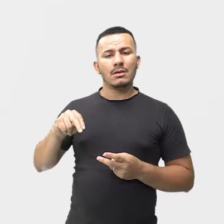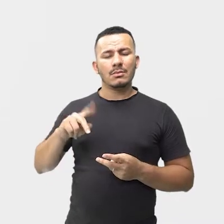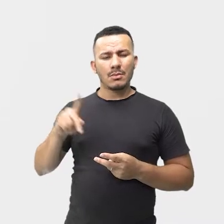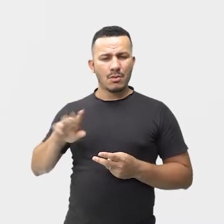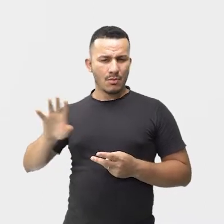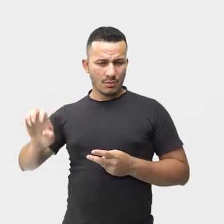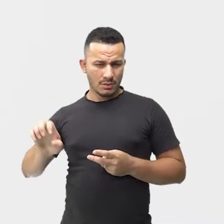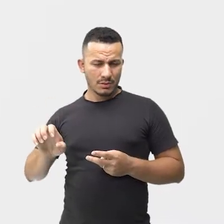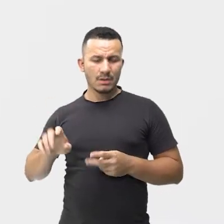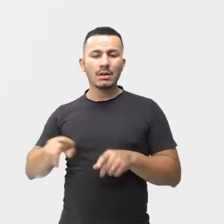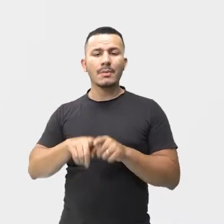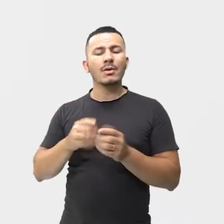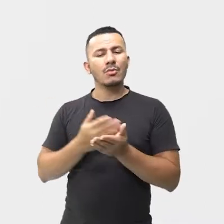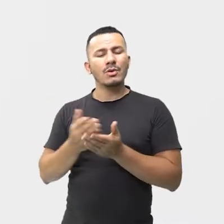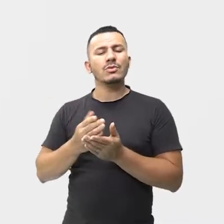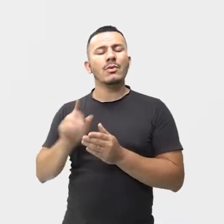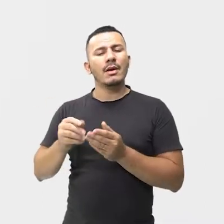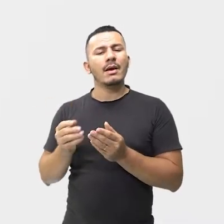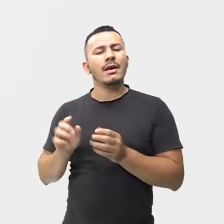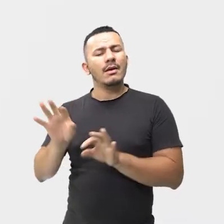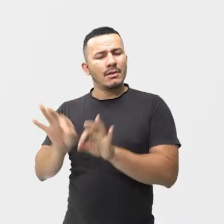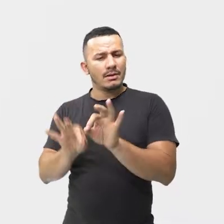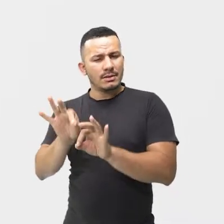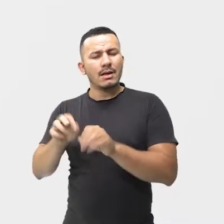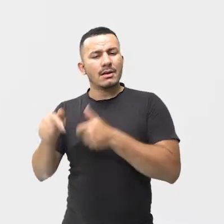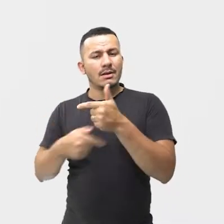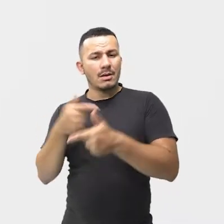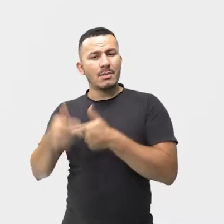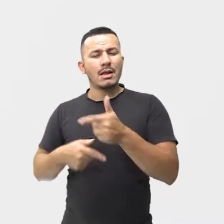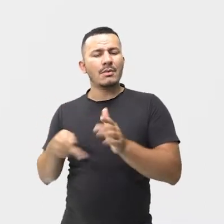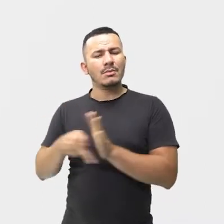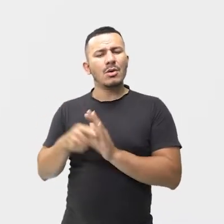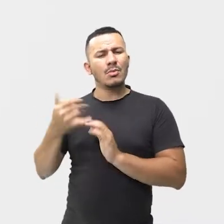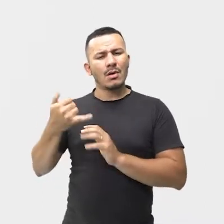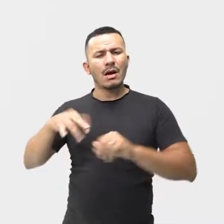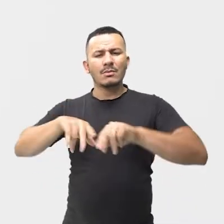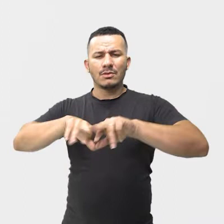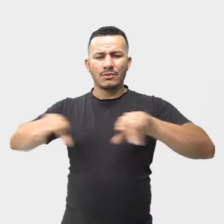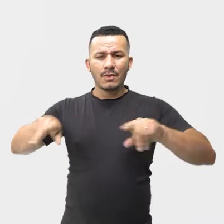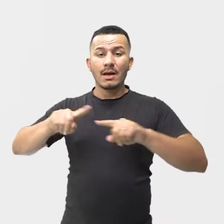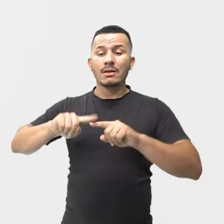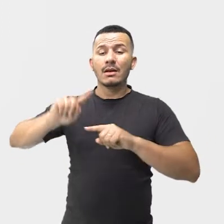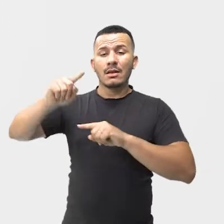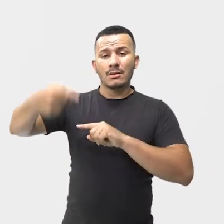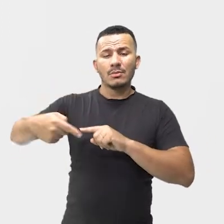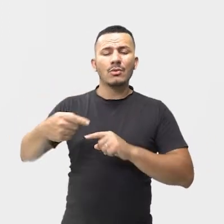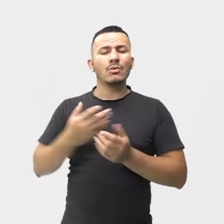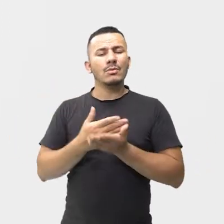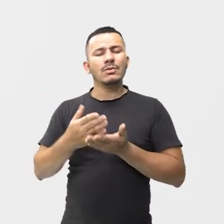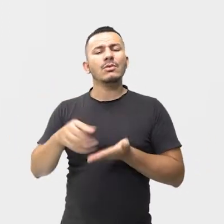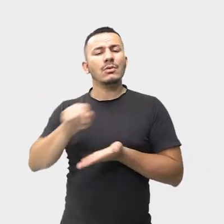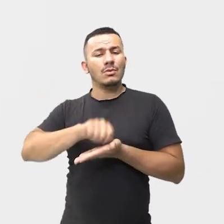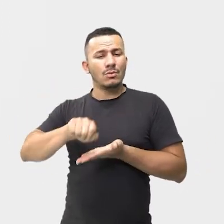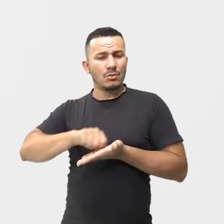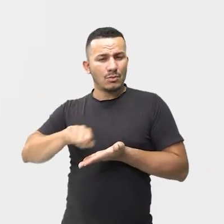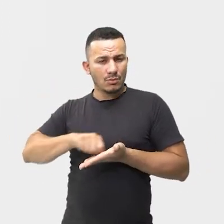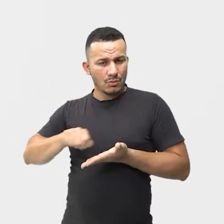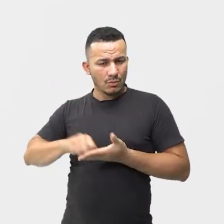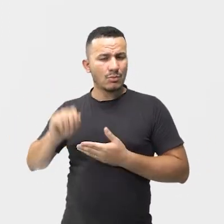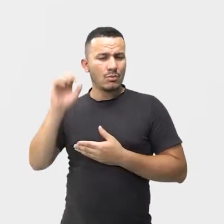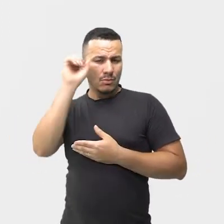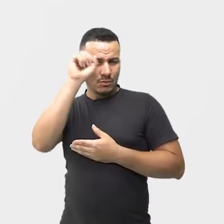partir dos metais, desenvolvimento dos primeiros estados e o aparecimento da escrita. Então, aí os